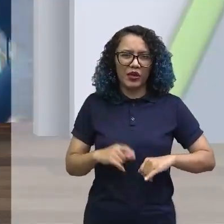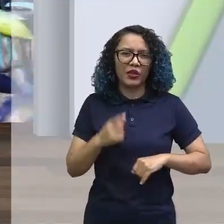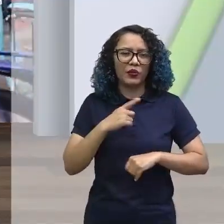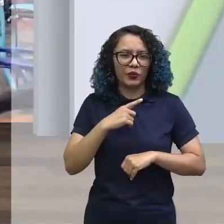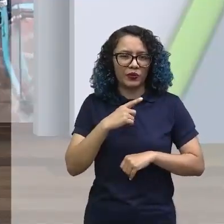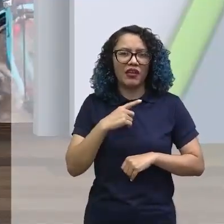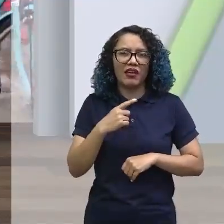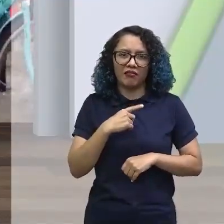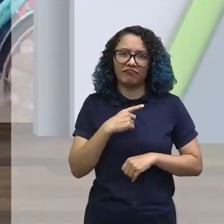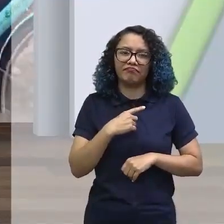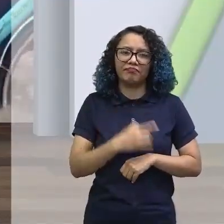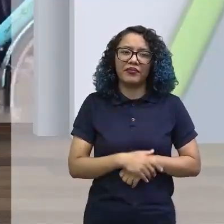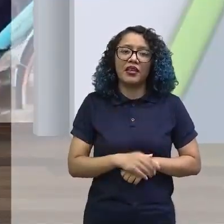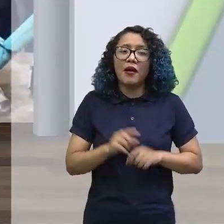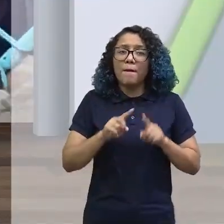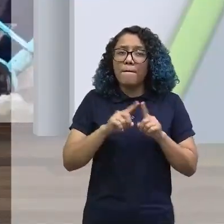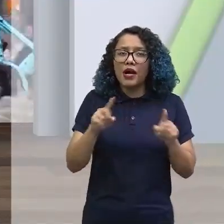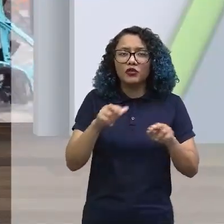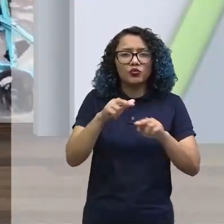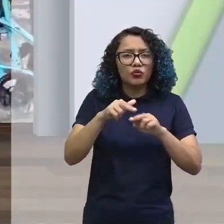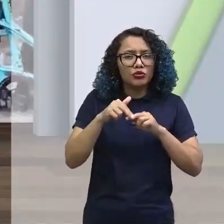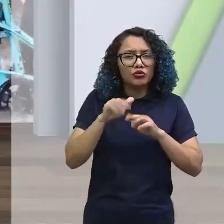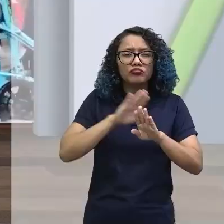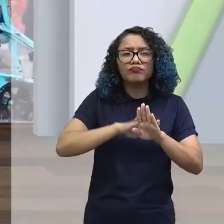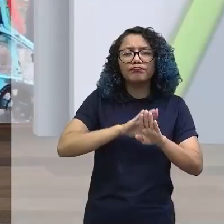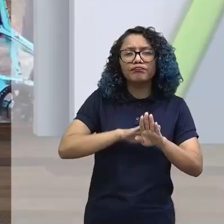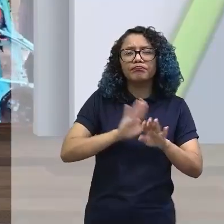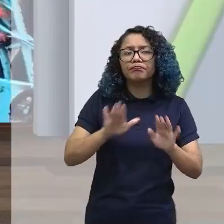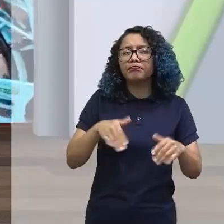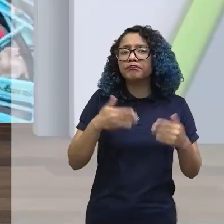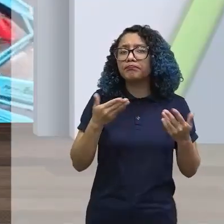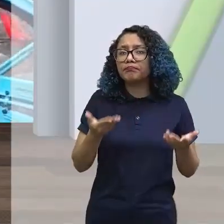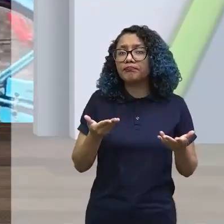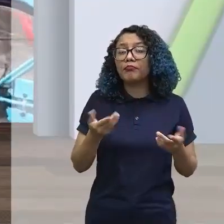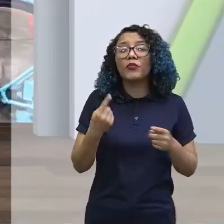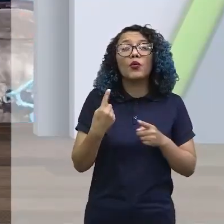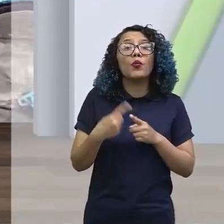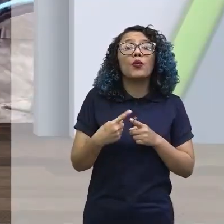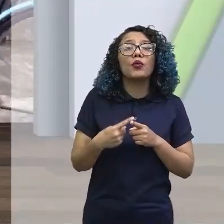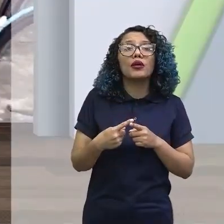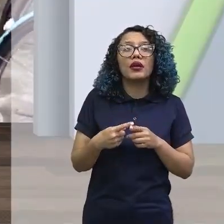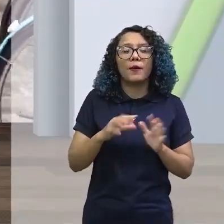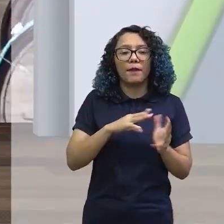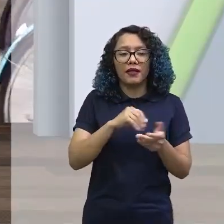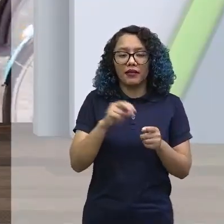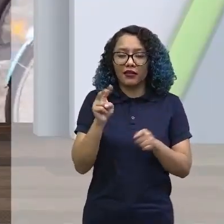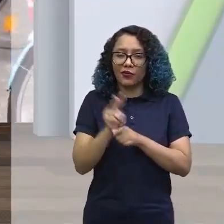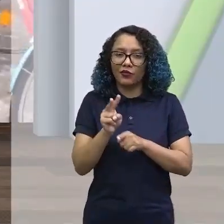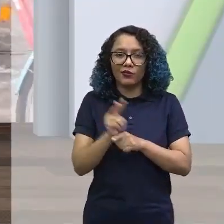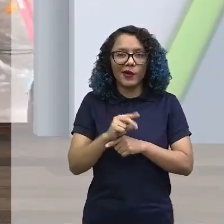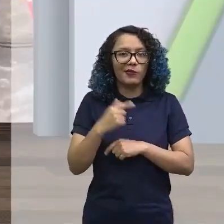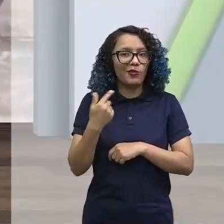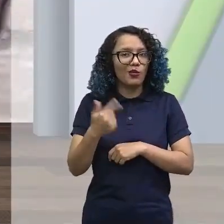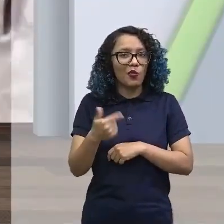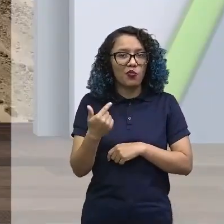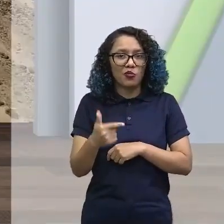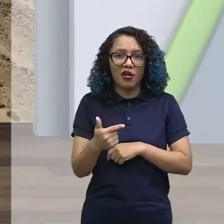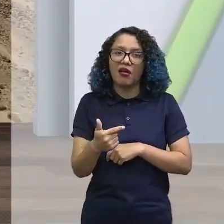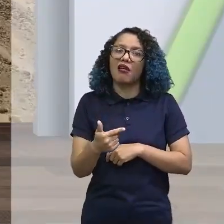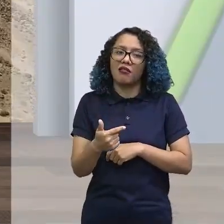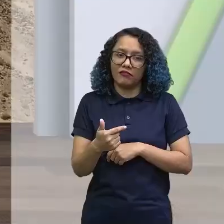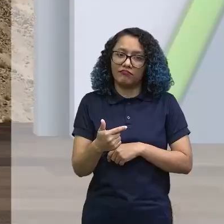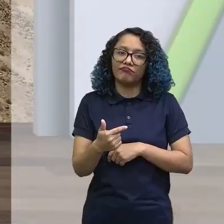inundação, né, mas isso é causado por quê? Porque a gente não está cuidando direito do nosso planeta e a natureza,